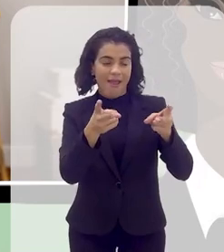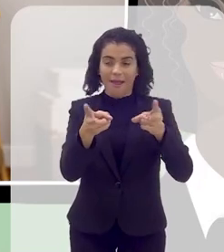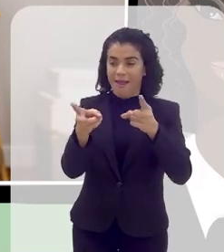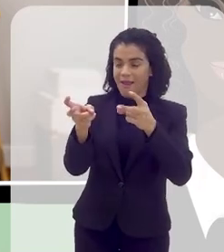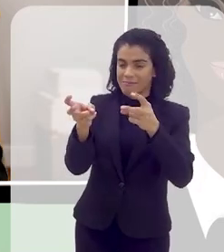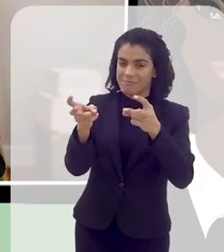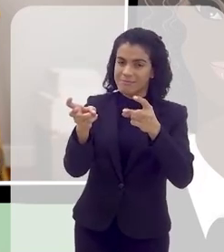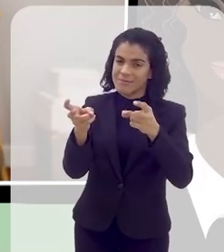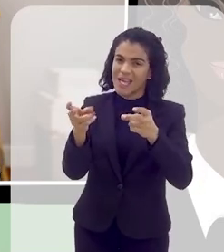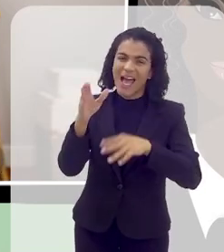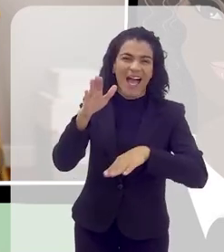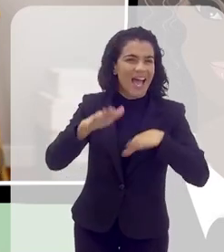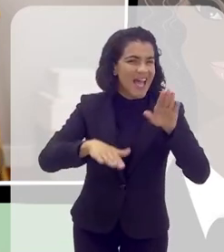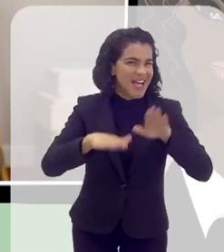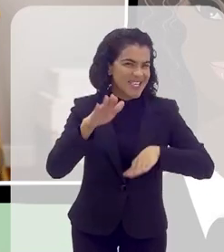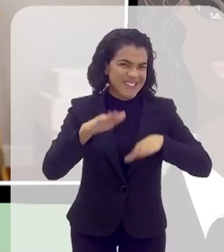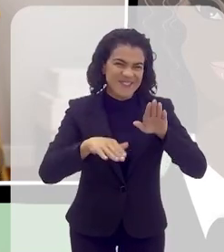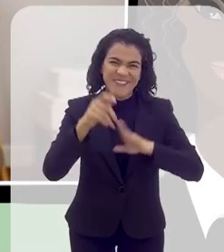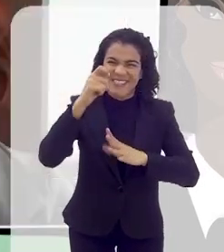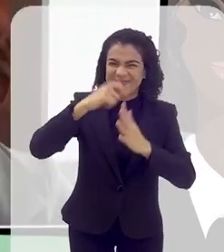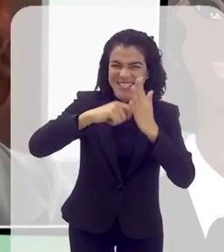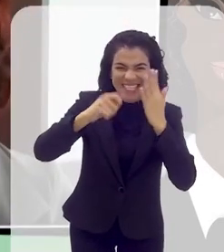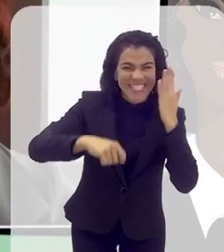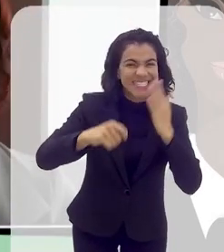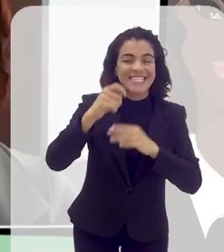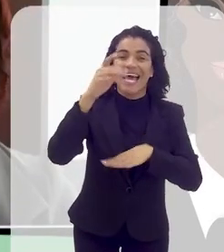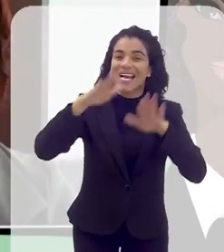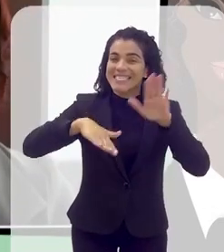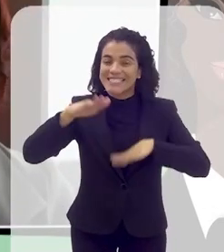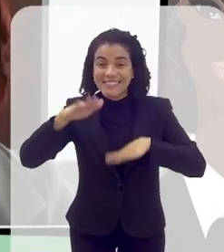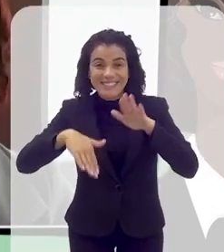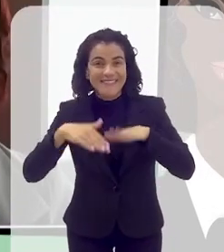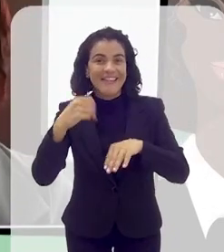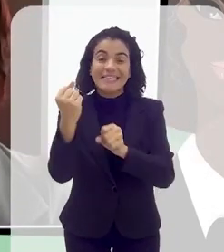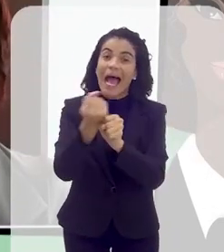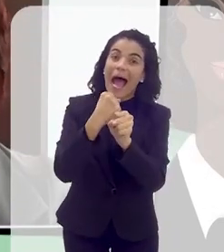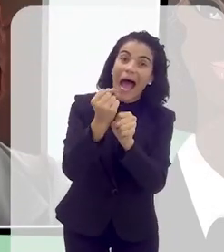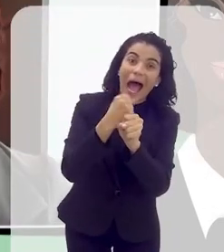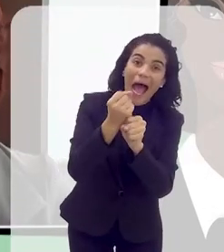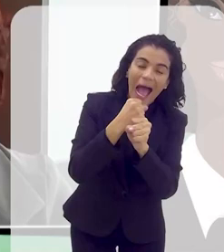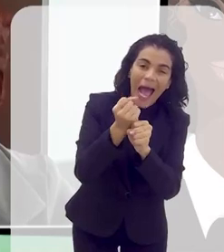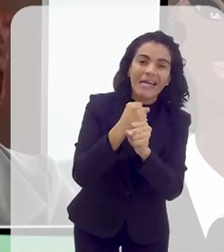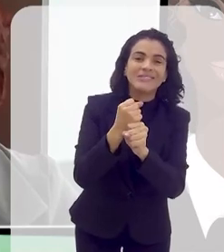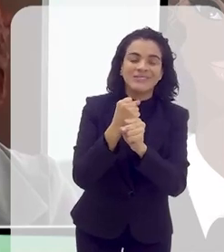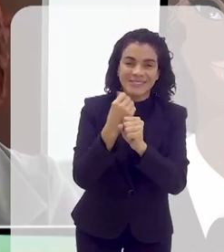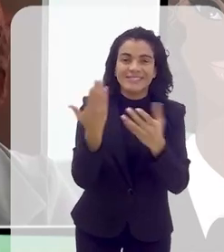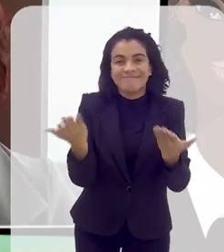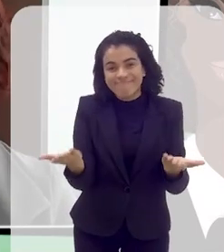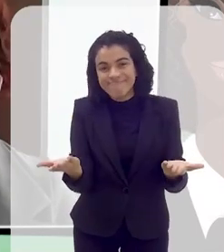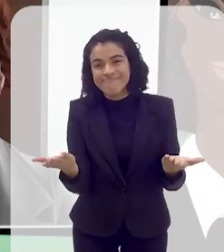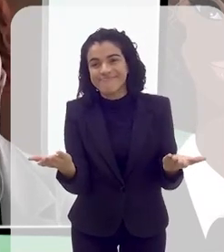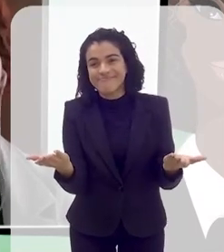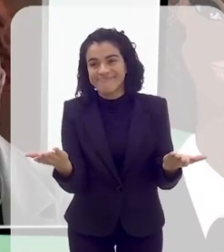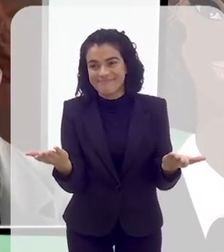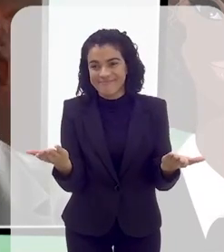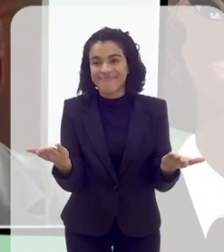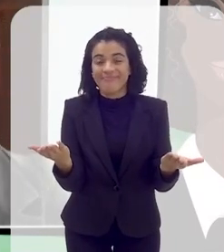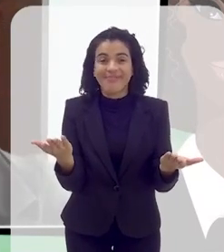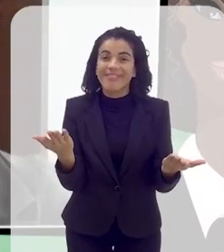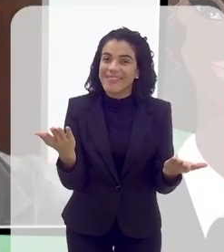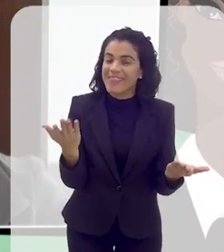consegue perceber, só que esse trajeto, às vezes são meses, É às vezes penoso. são meses, às vezes É são penoso. anos.